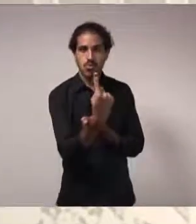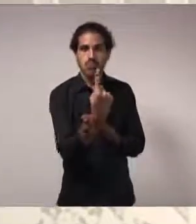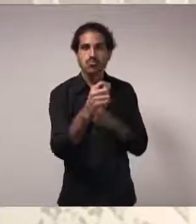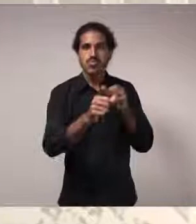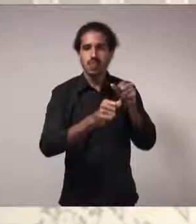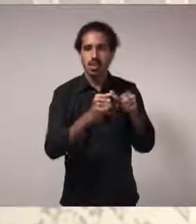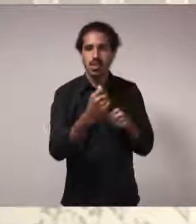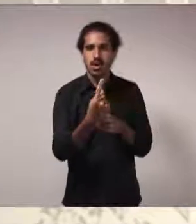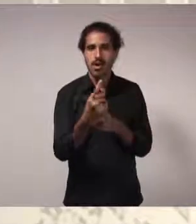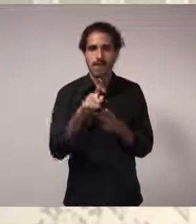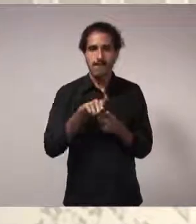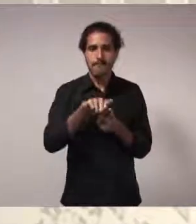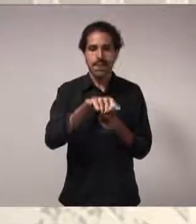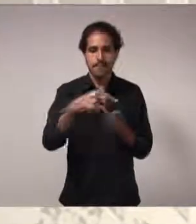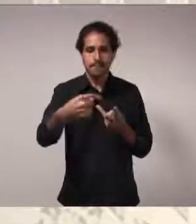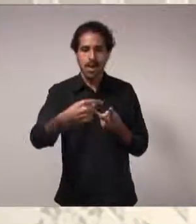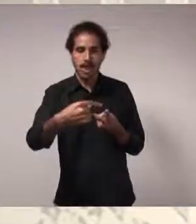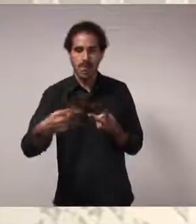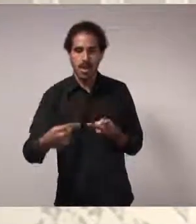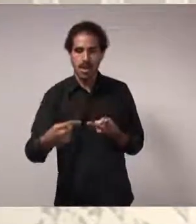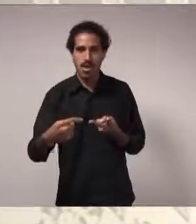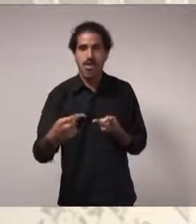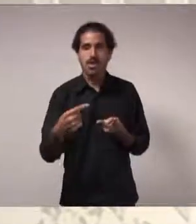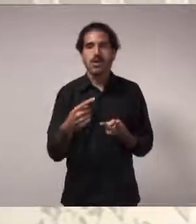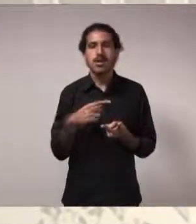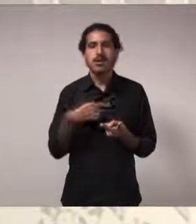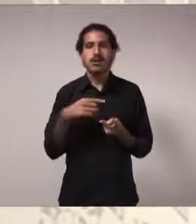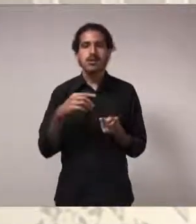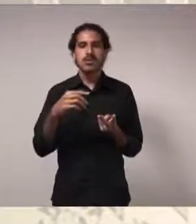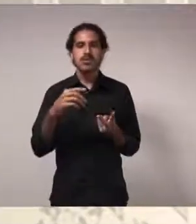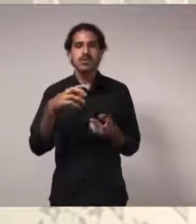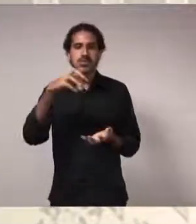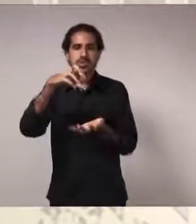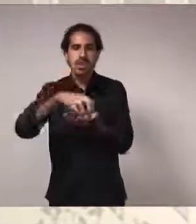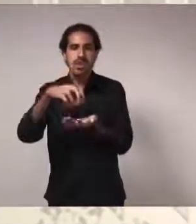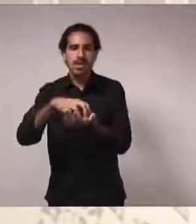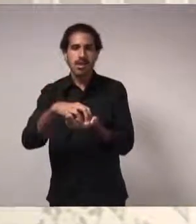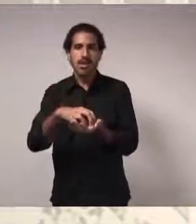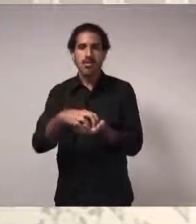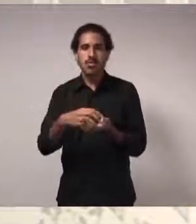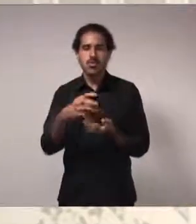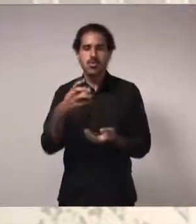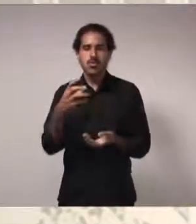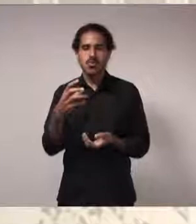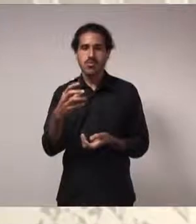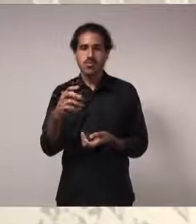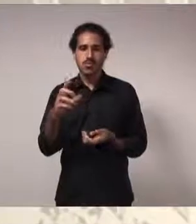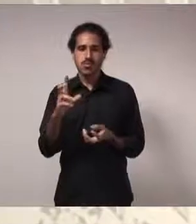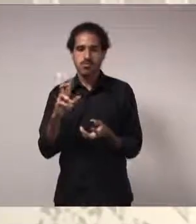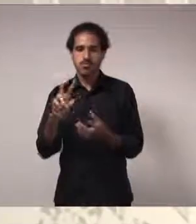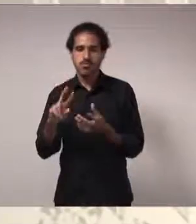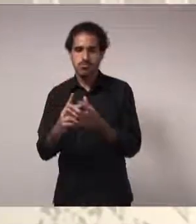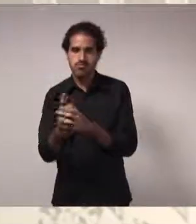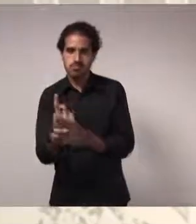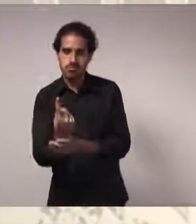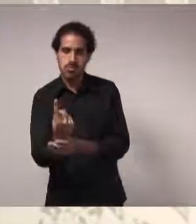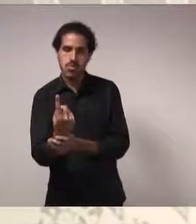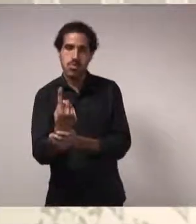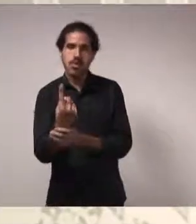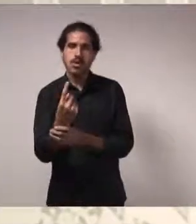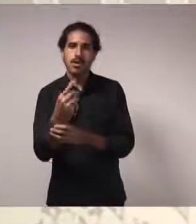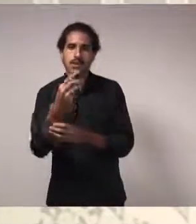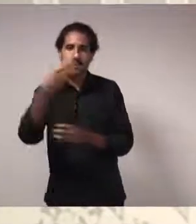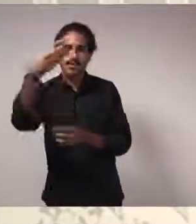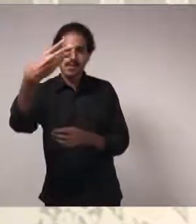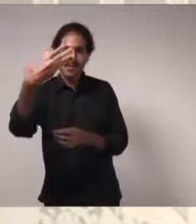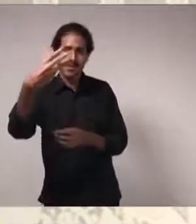atender o anexo 2, o anexo 1 e o edifício principal. E a gente faz uma central unificada para atender o edifício anexo 3 e